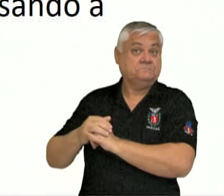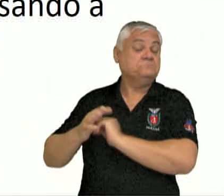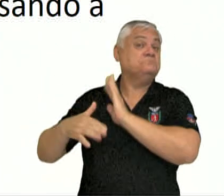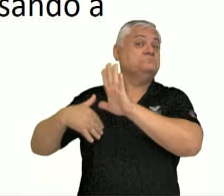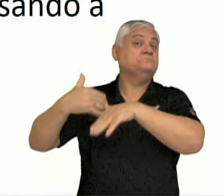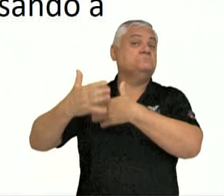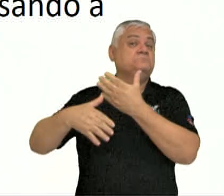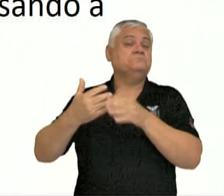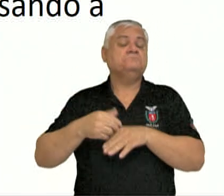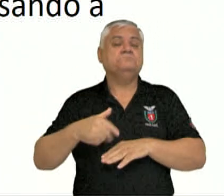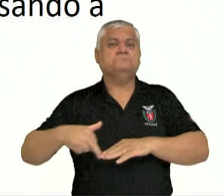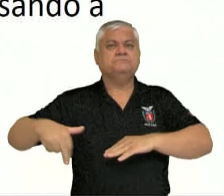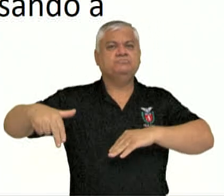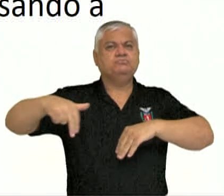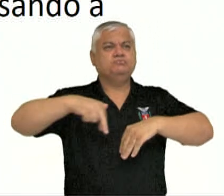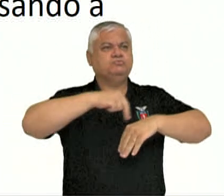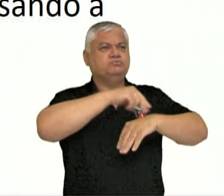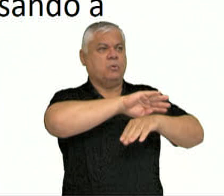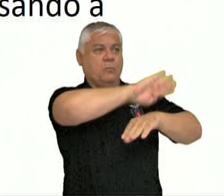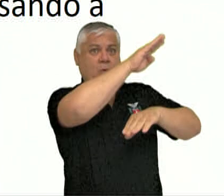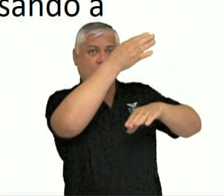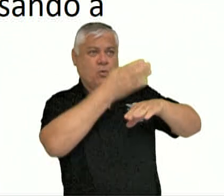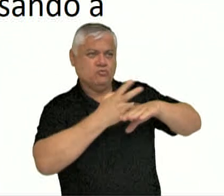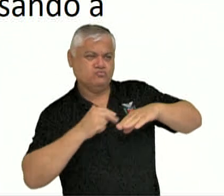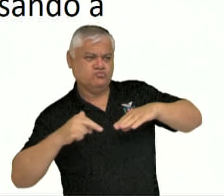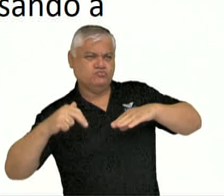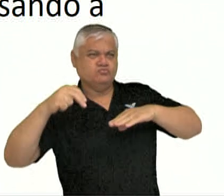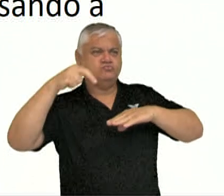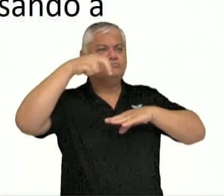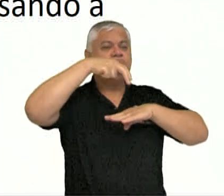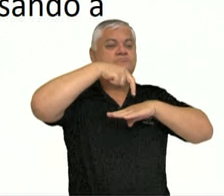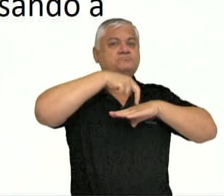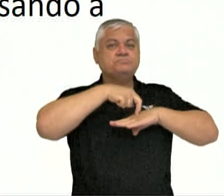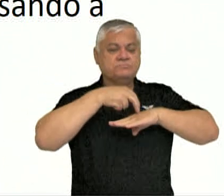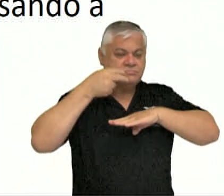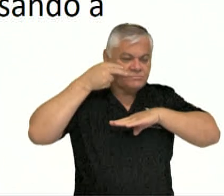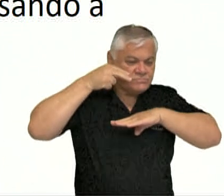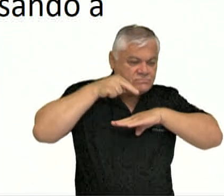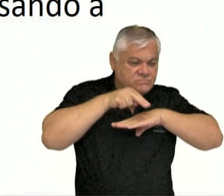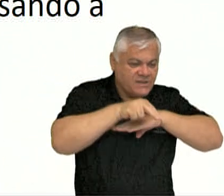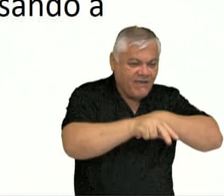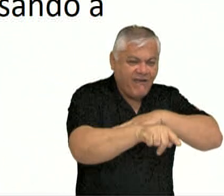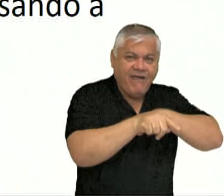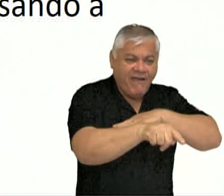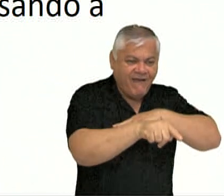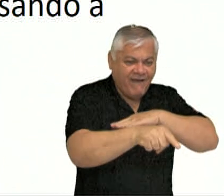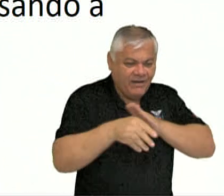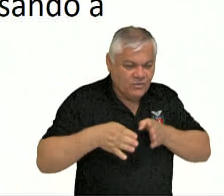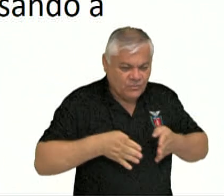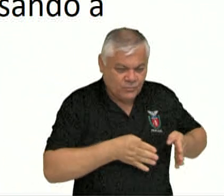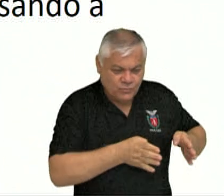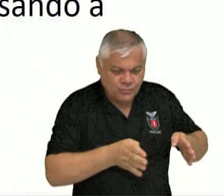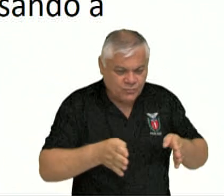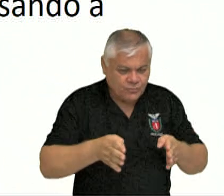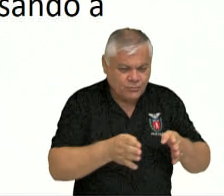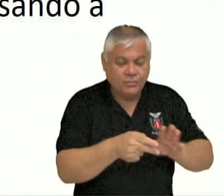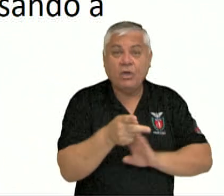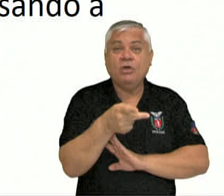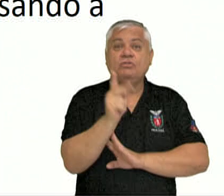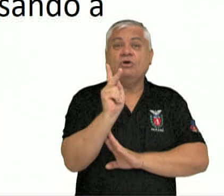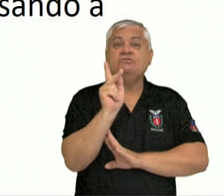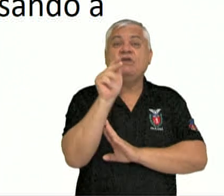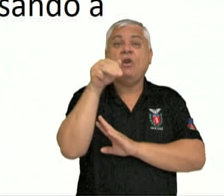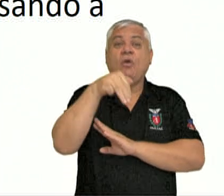Mas, subindo-se ao morro mais alto da fazenda, tornava-se a avistá-lo a uns 2 quilômetros